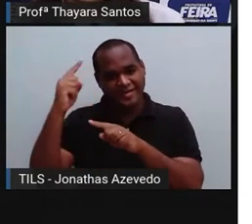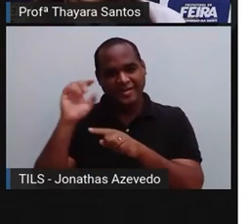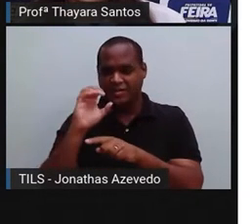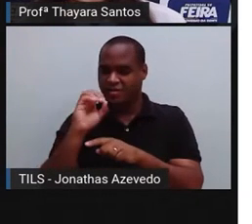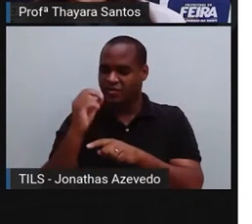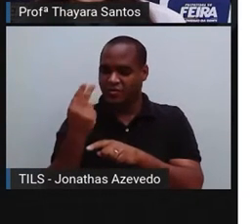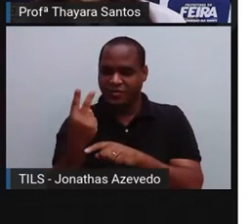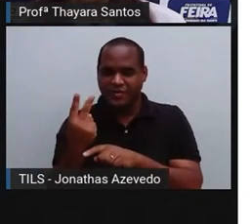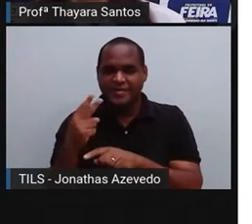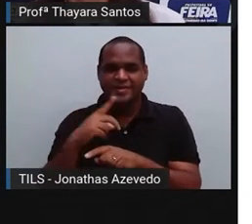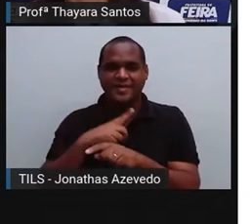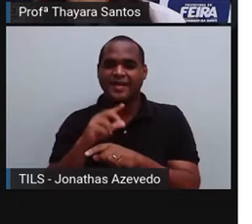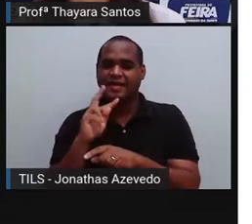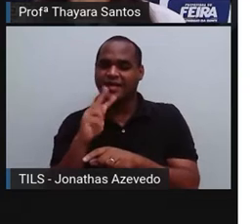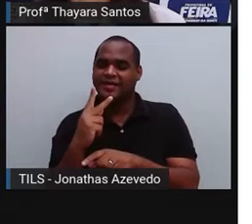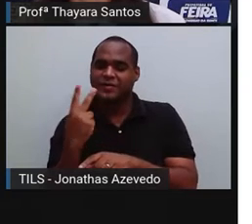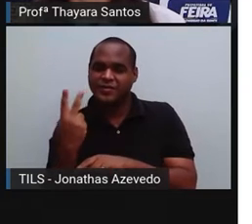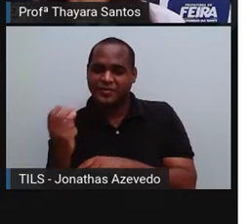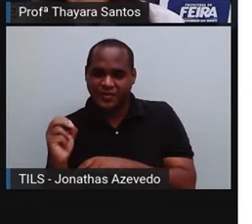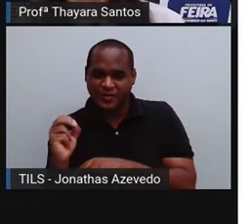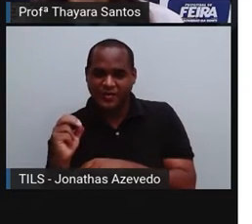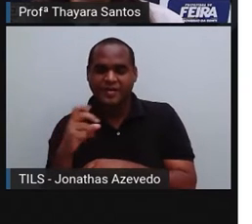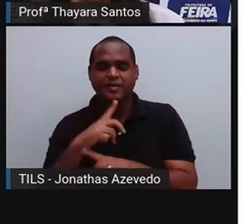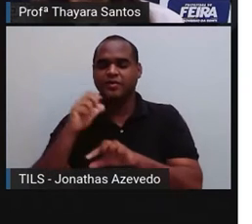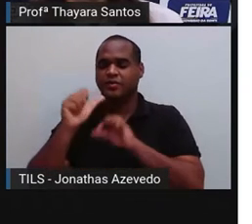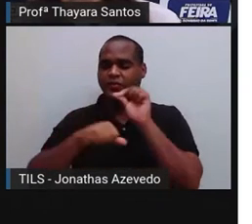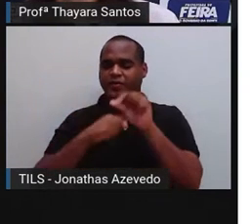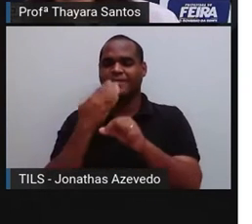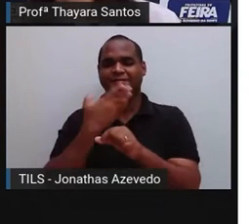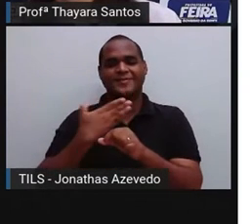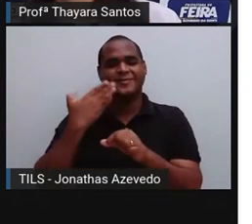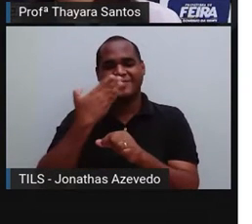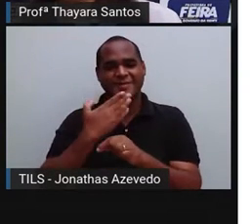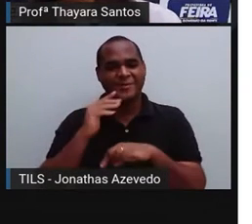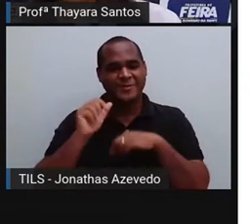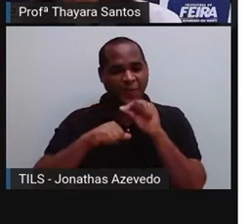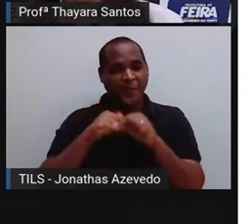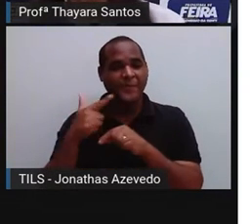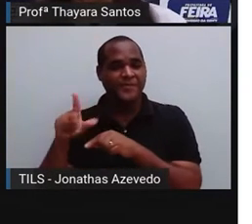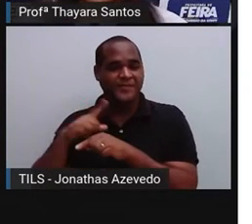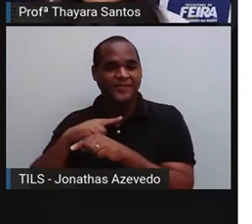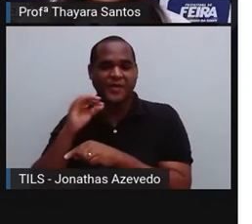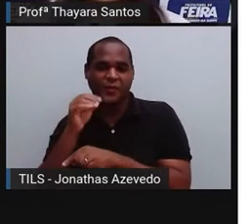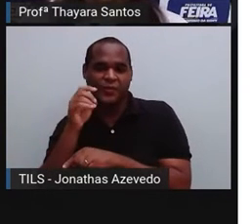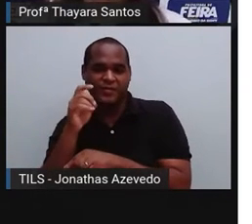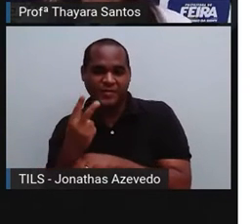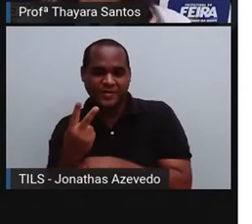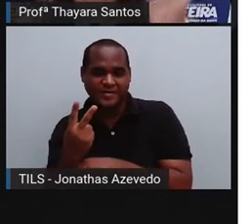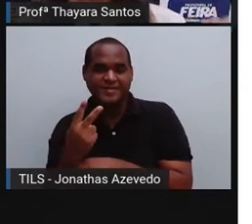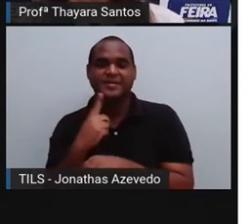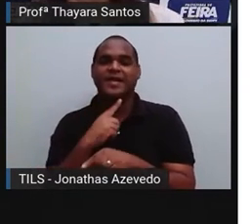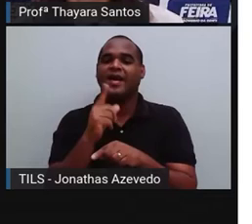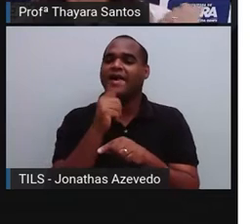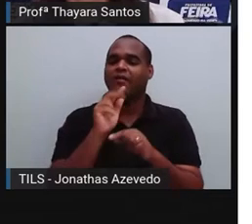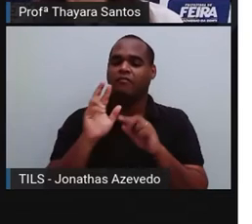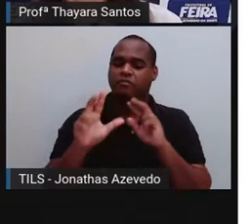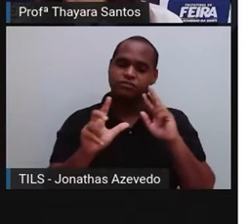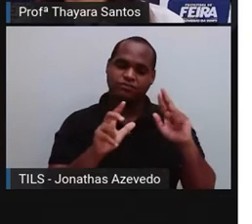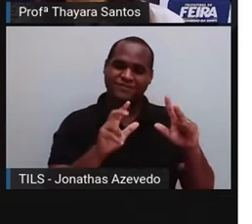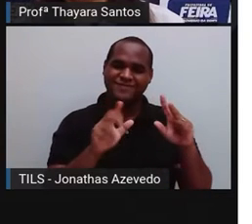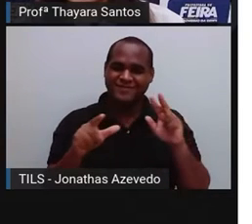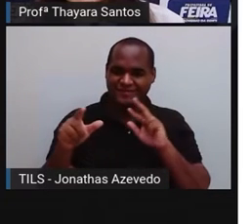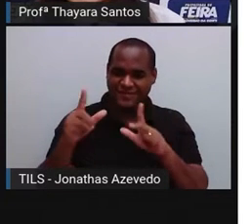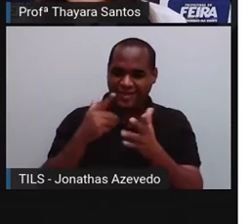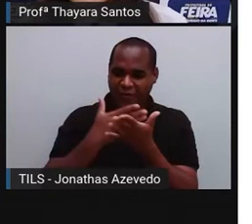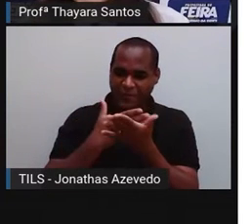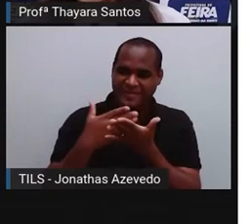água na presença de luz e se transformou em glicose, que é açúcar, oxigênio e água, coisas diferentes daquelas que